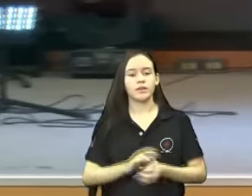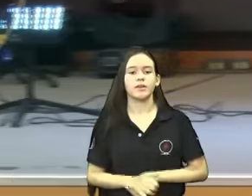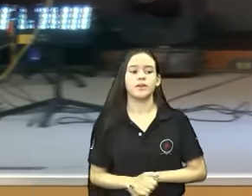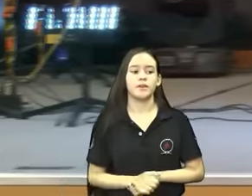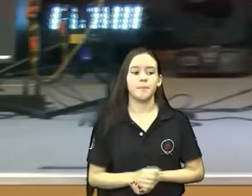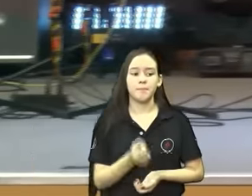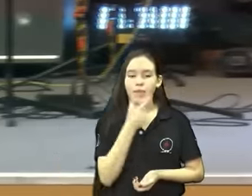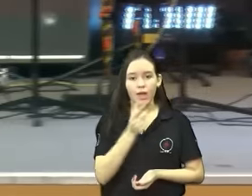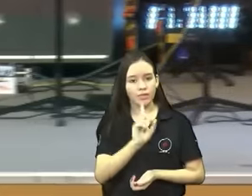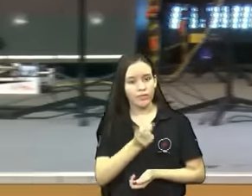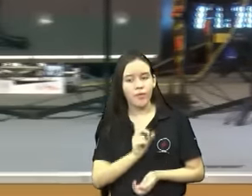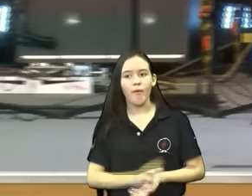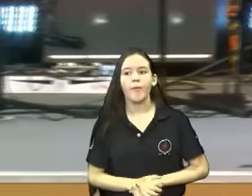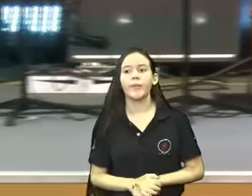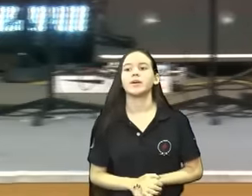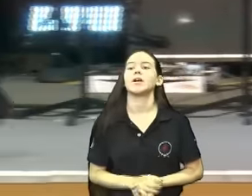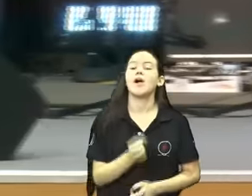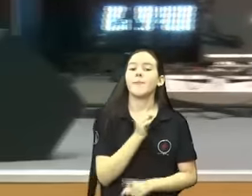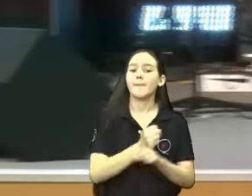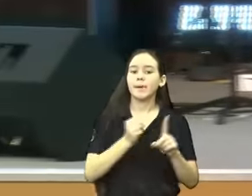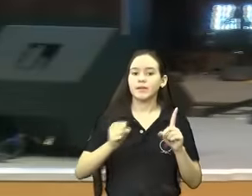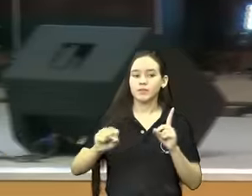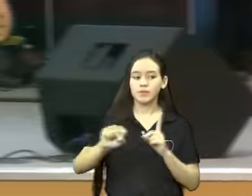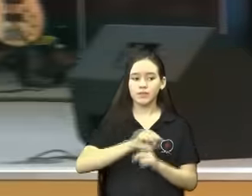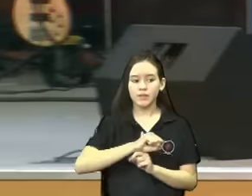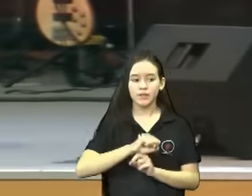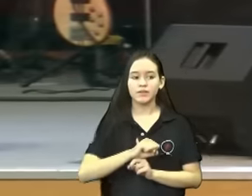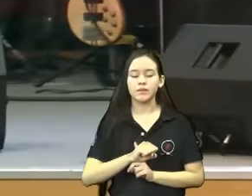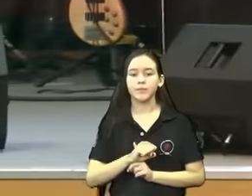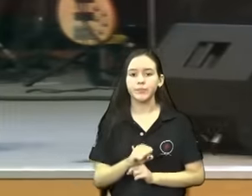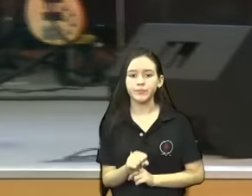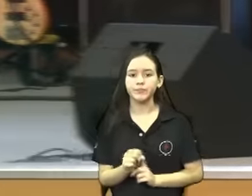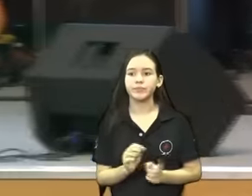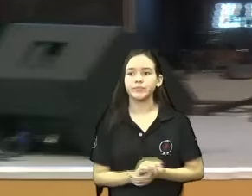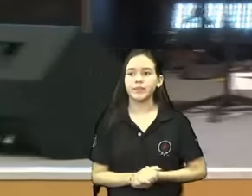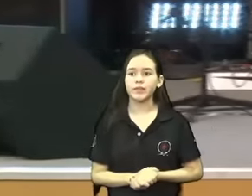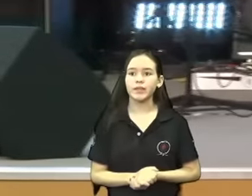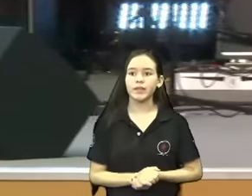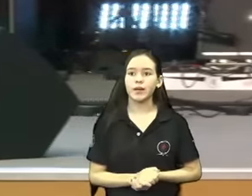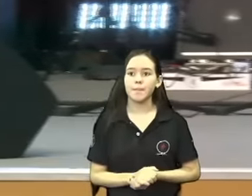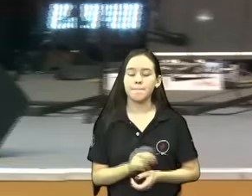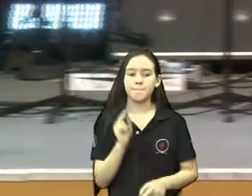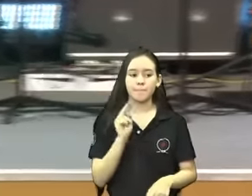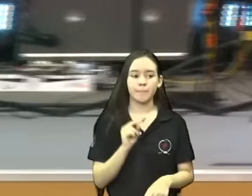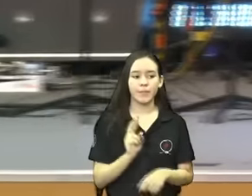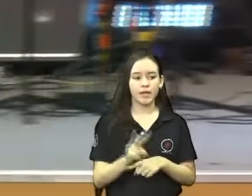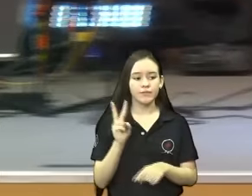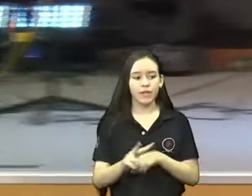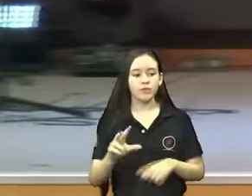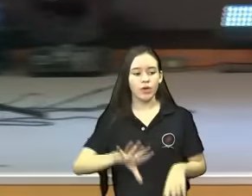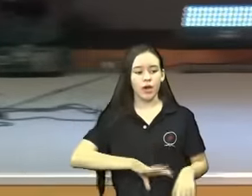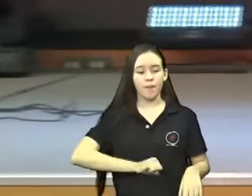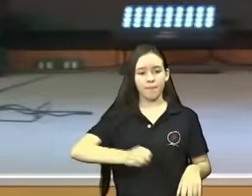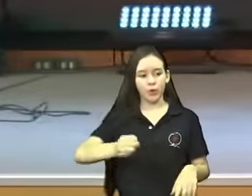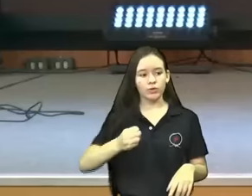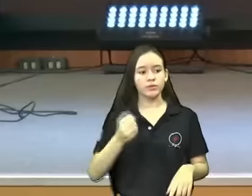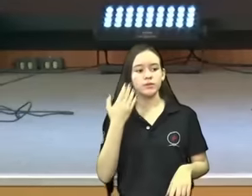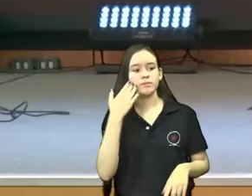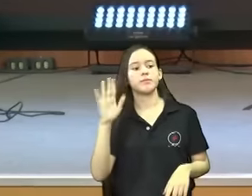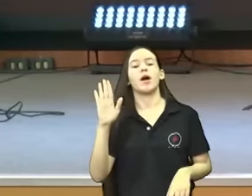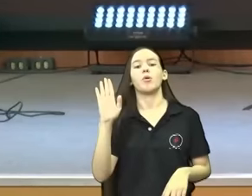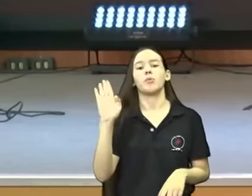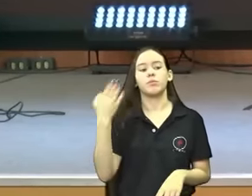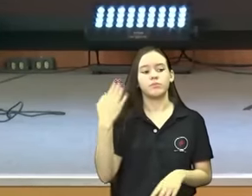piada não a sociedade que se defende o aborto na maior cara de pau se